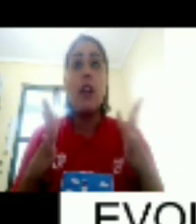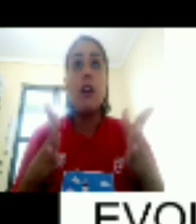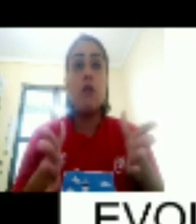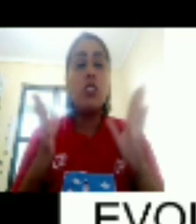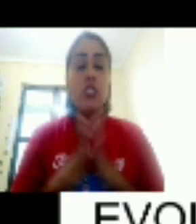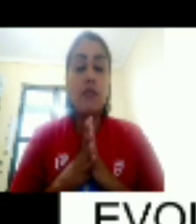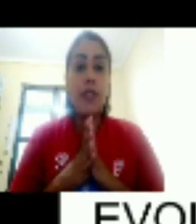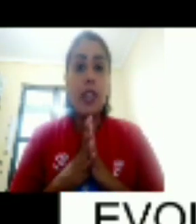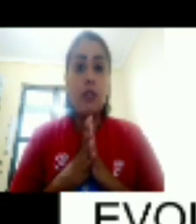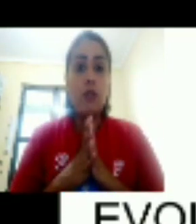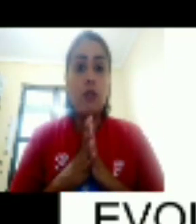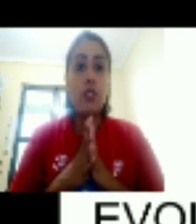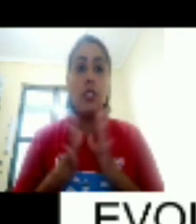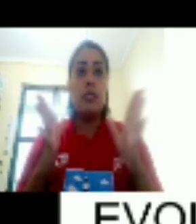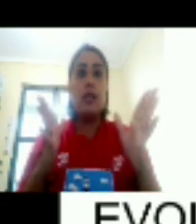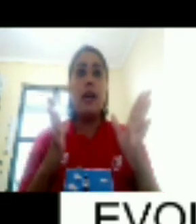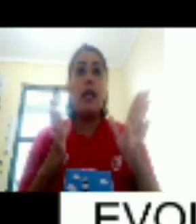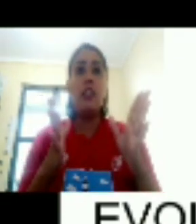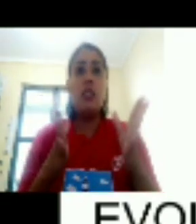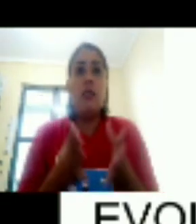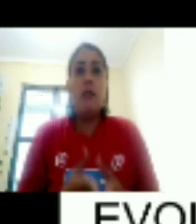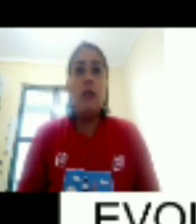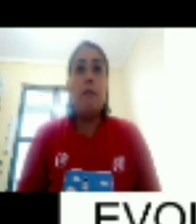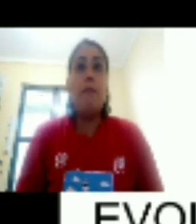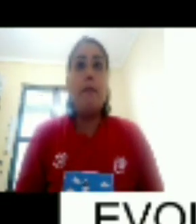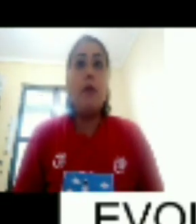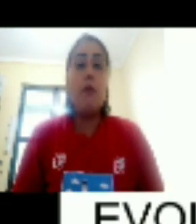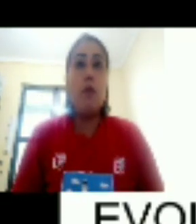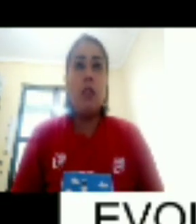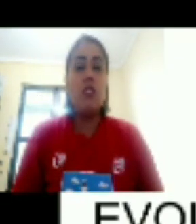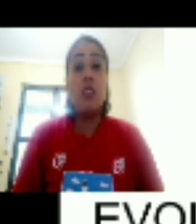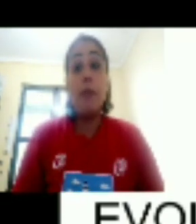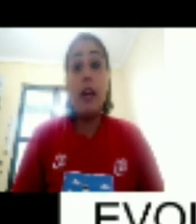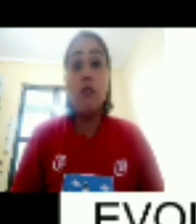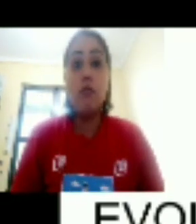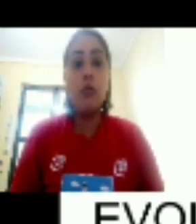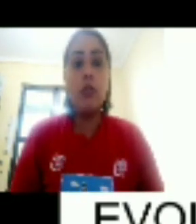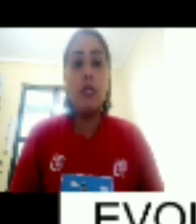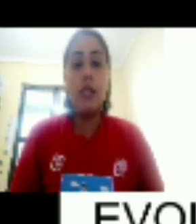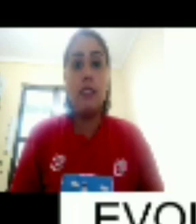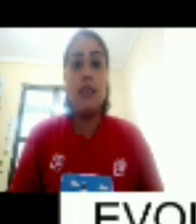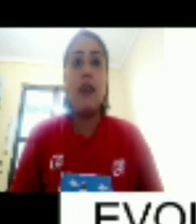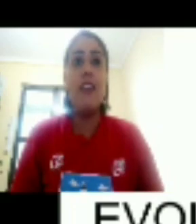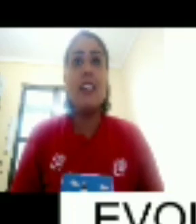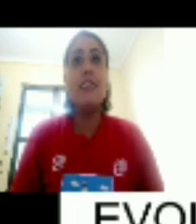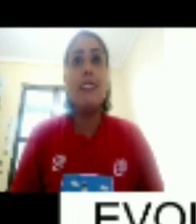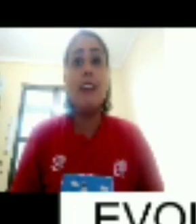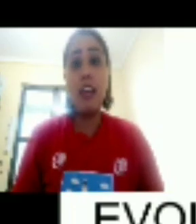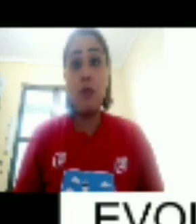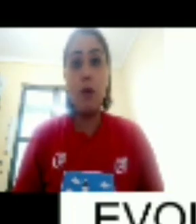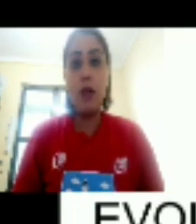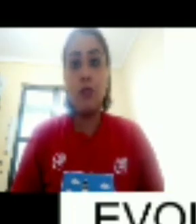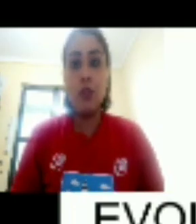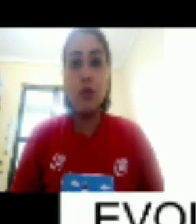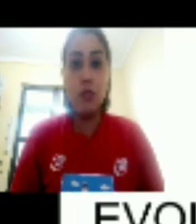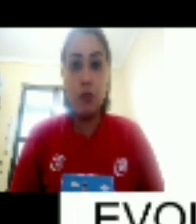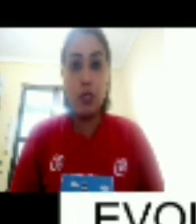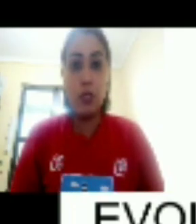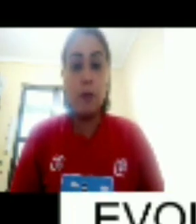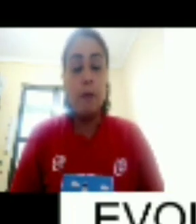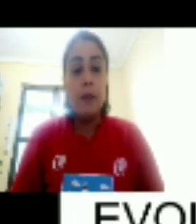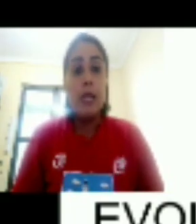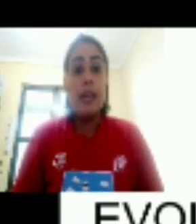conquista. Quando a gente fala do SUS, gente, uma coisa que eu pergunto muito em sala de aula é assim: quem nunca usou